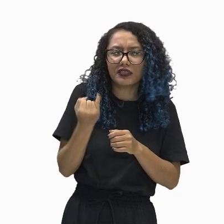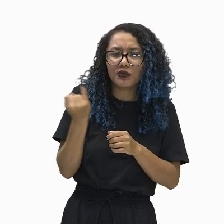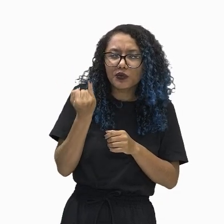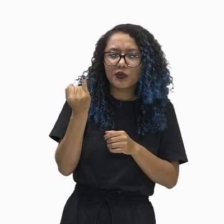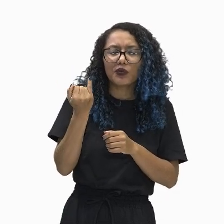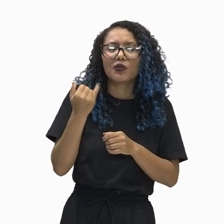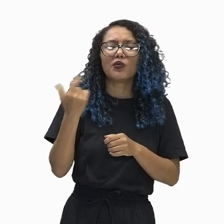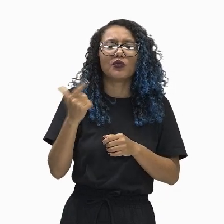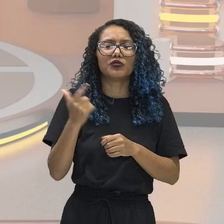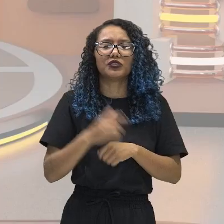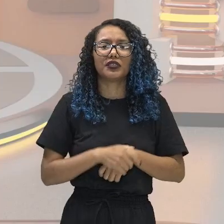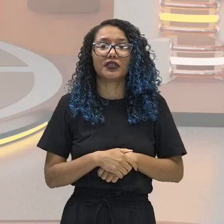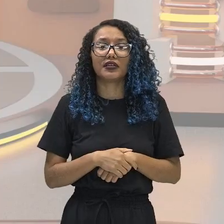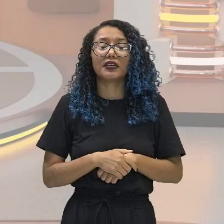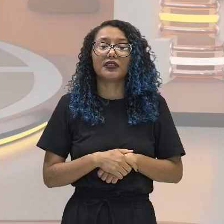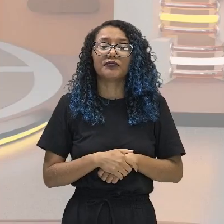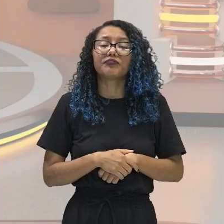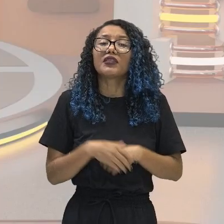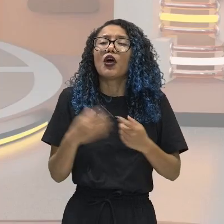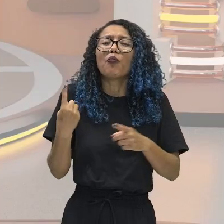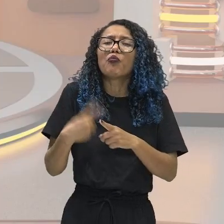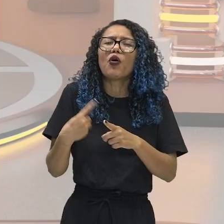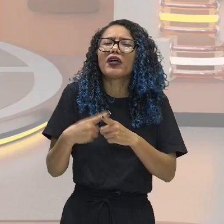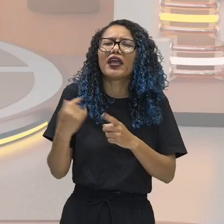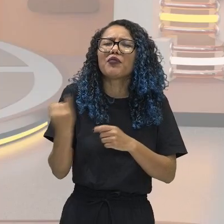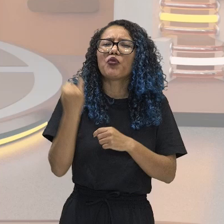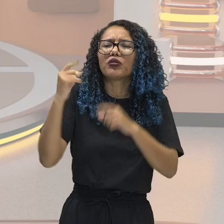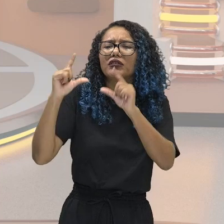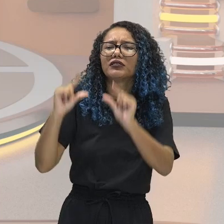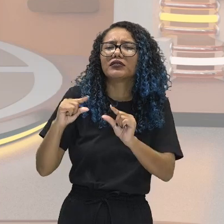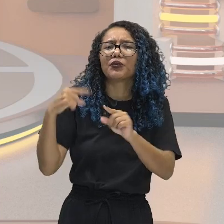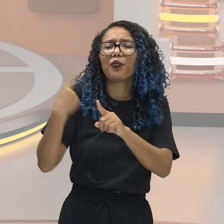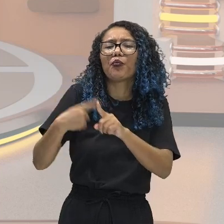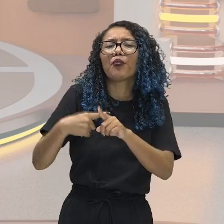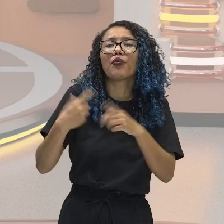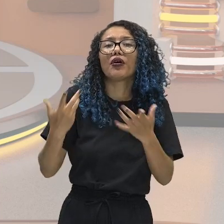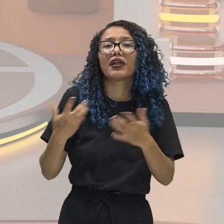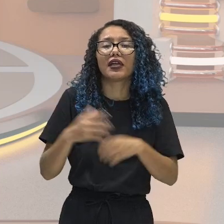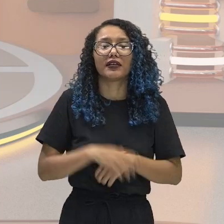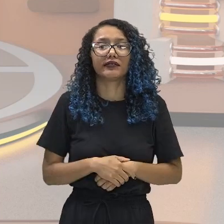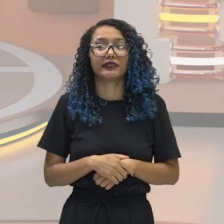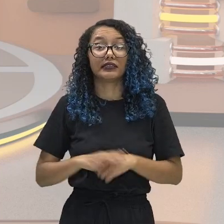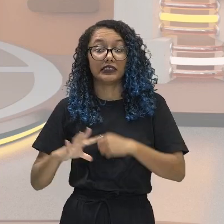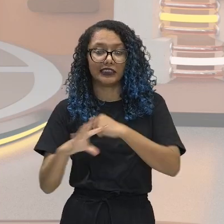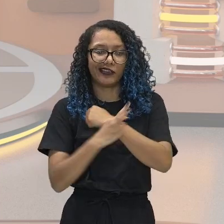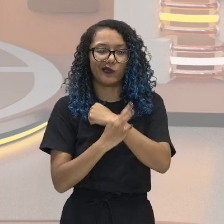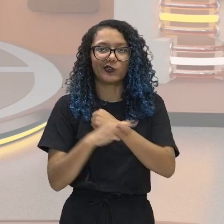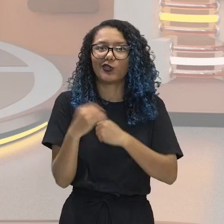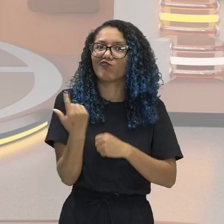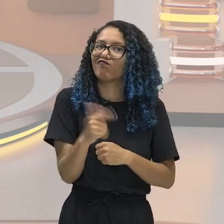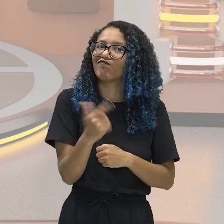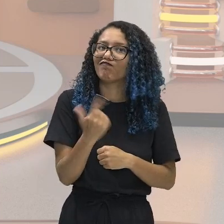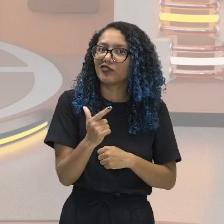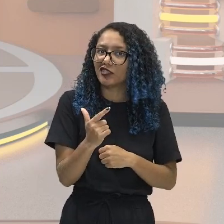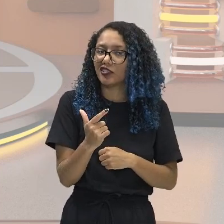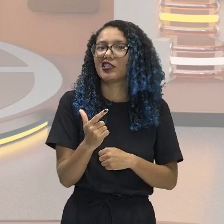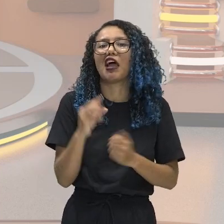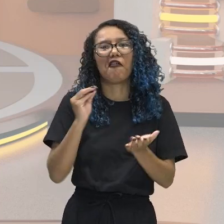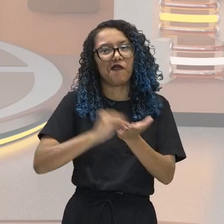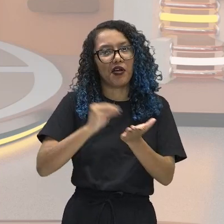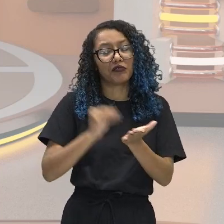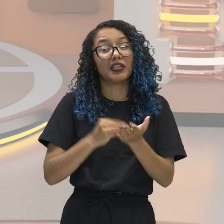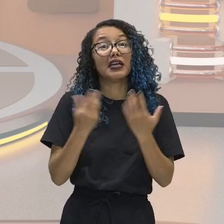vez menos importantes à medida em que a insegurança começou a aumentar. E as pessoas, então, buscavam uma forma